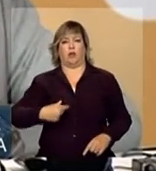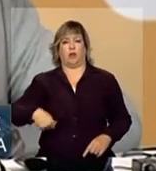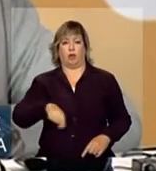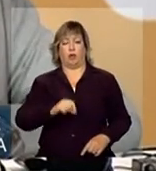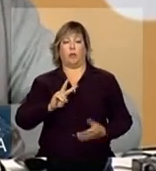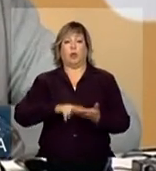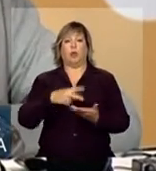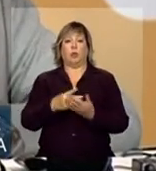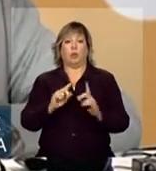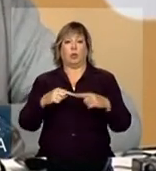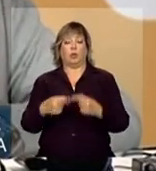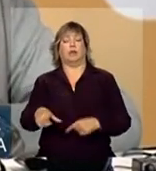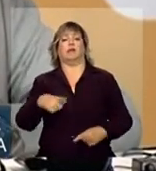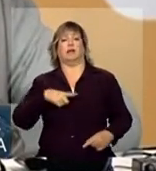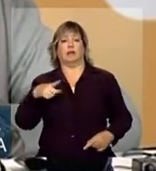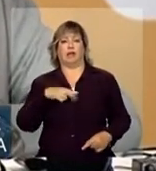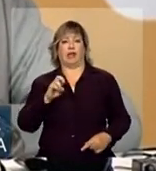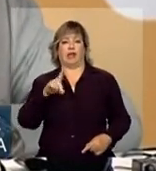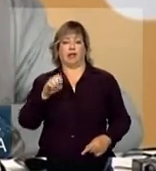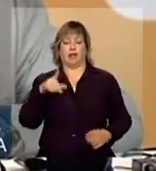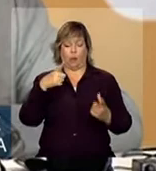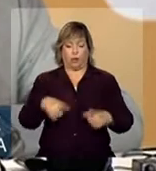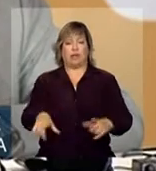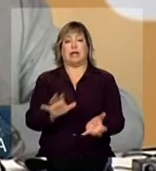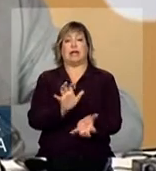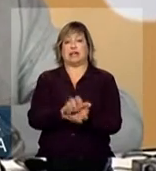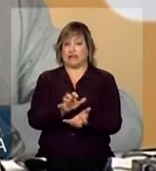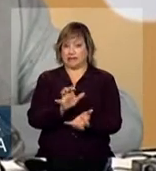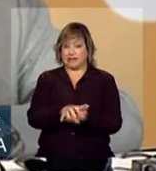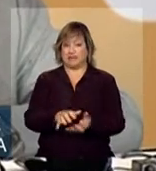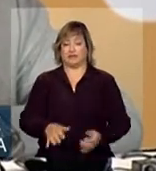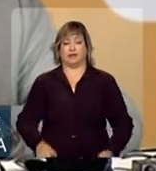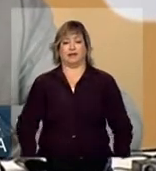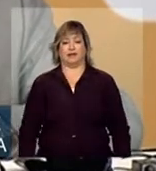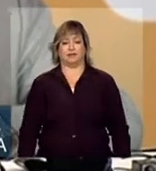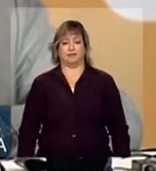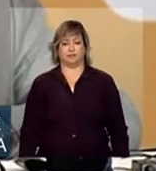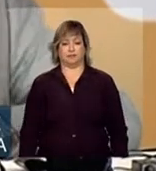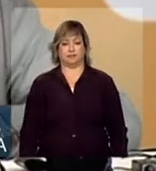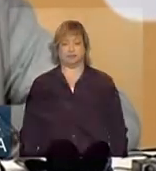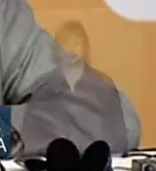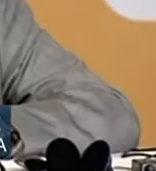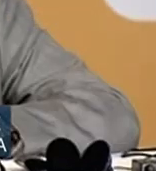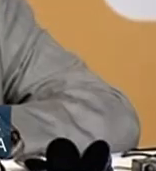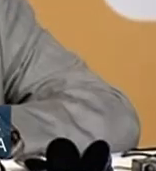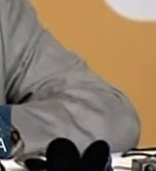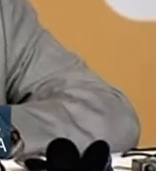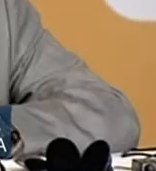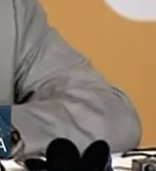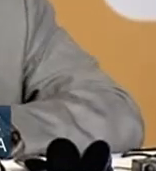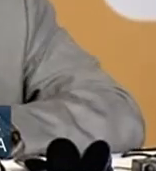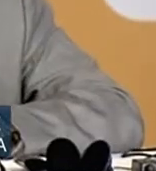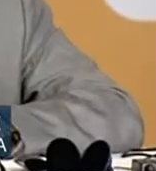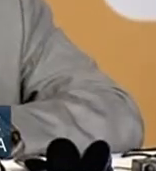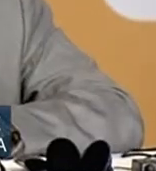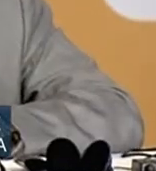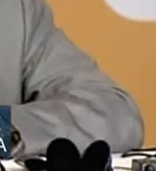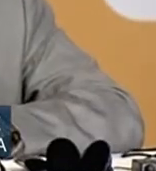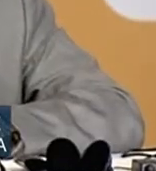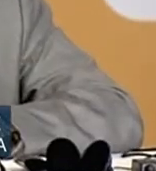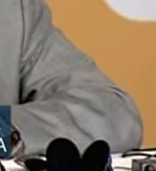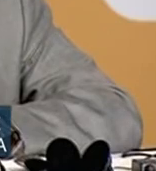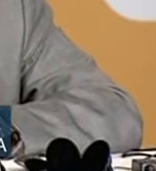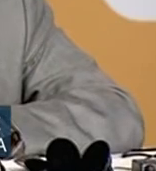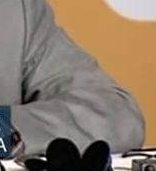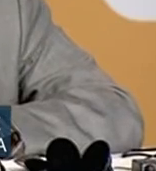na chegada da rede em Recife. Bem, eventualmente, a empreiteira responsável por fazer a jardinagem